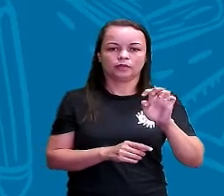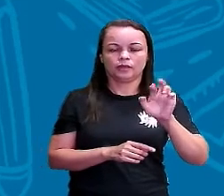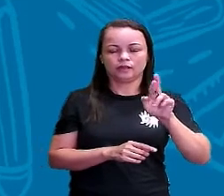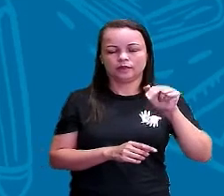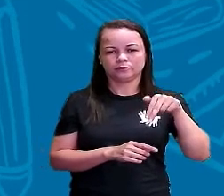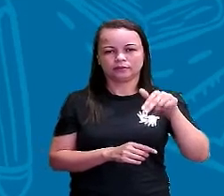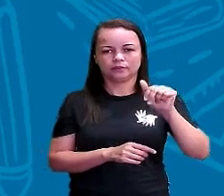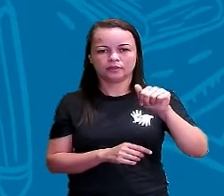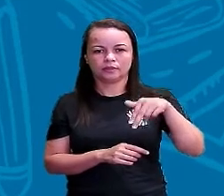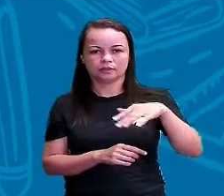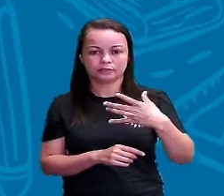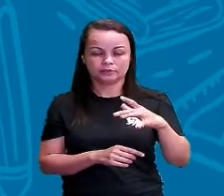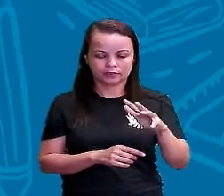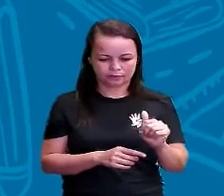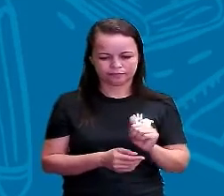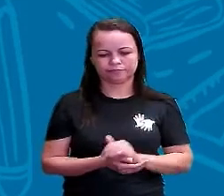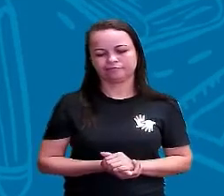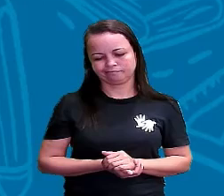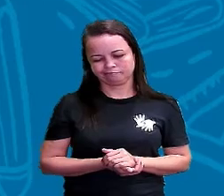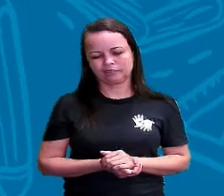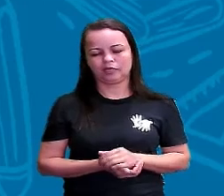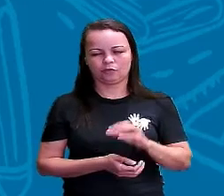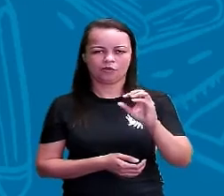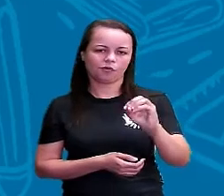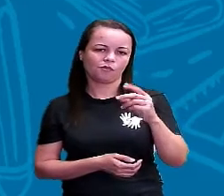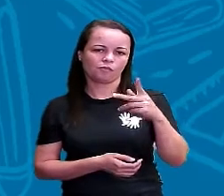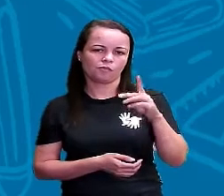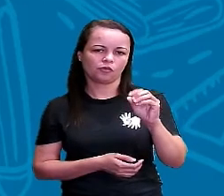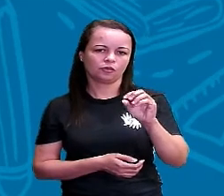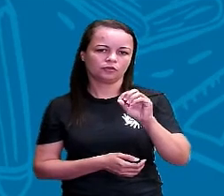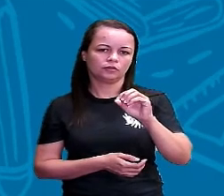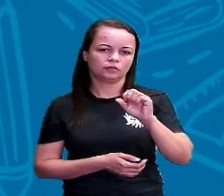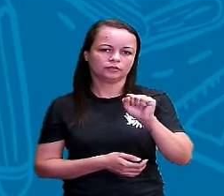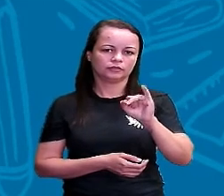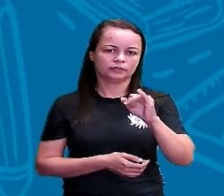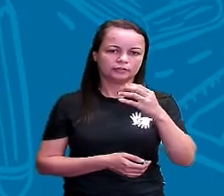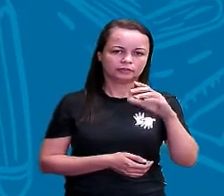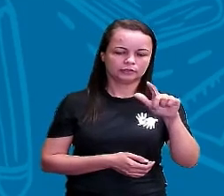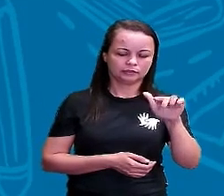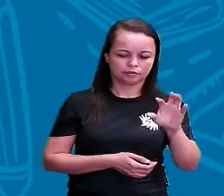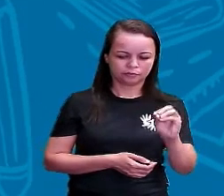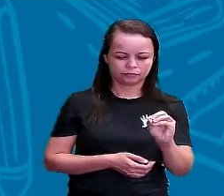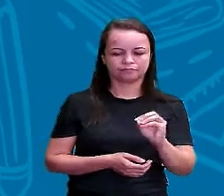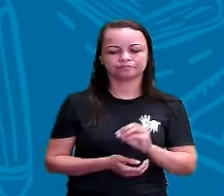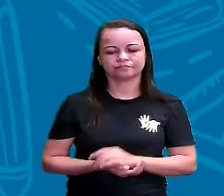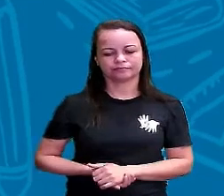Justamente aí, uma oposição, né? Porque...